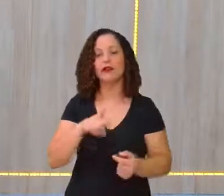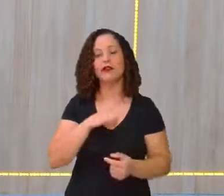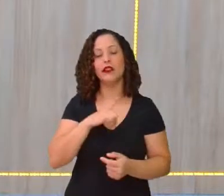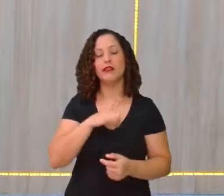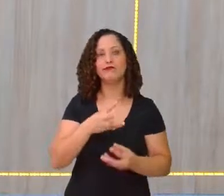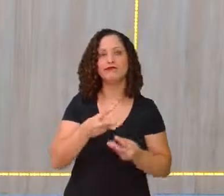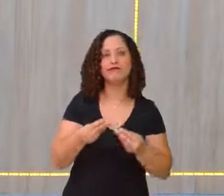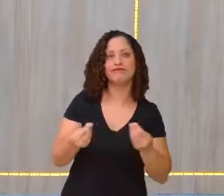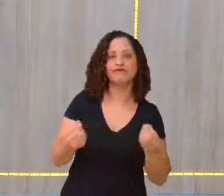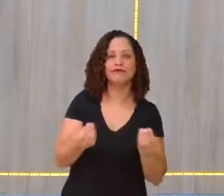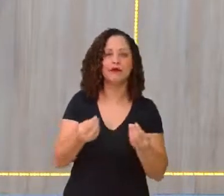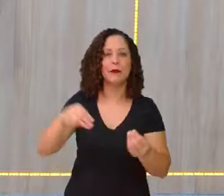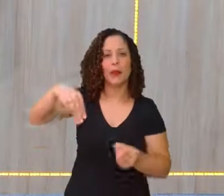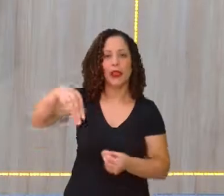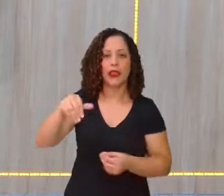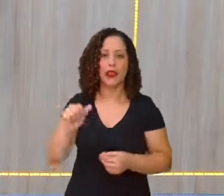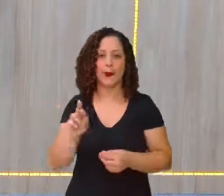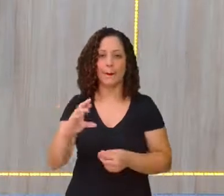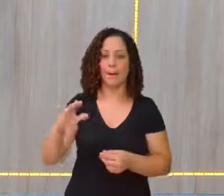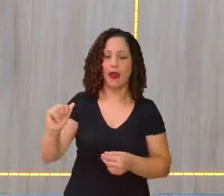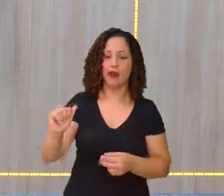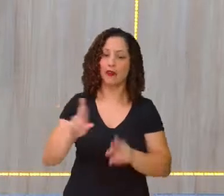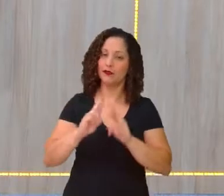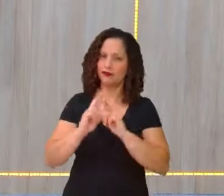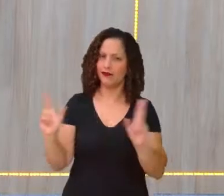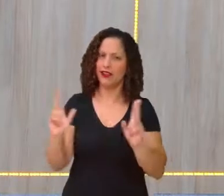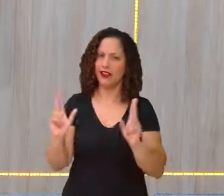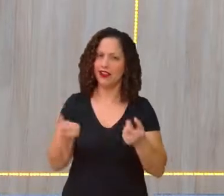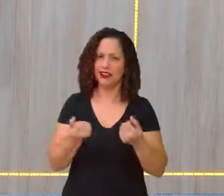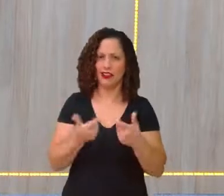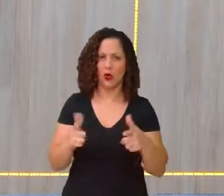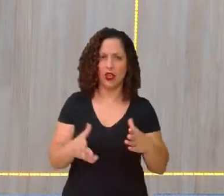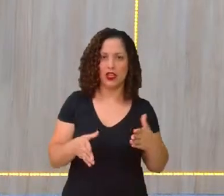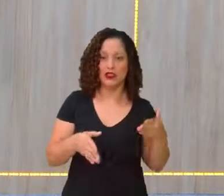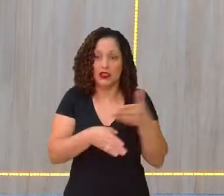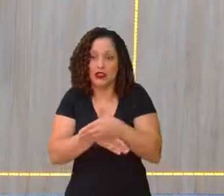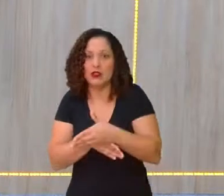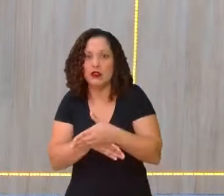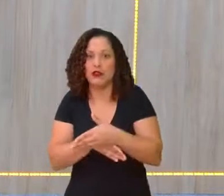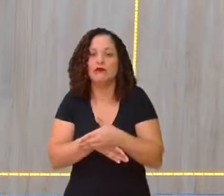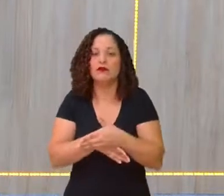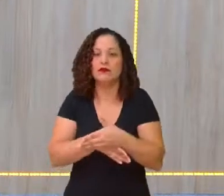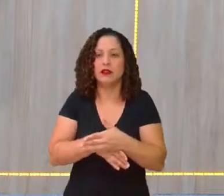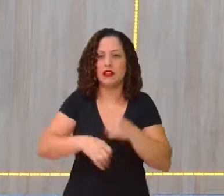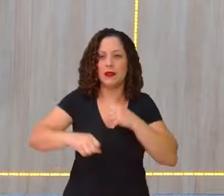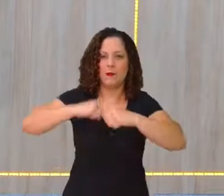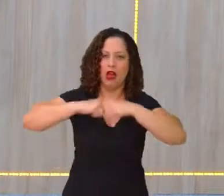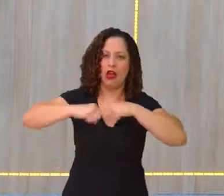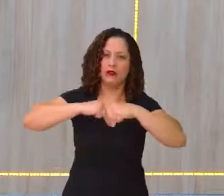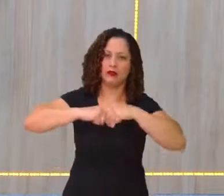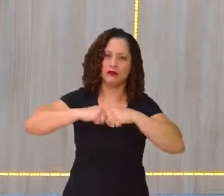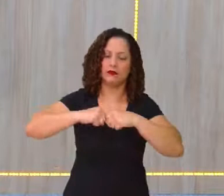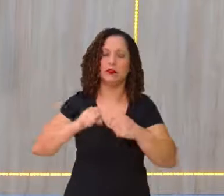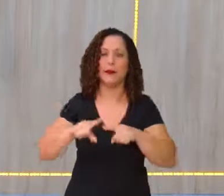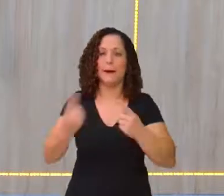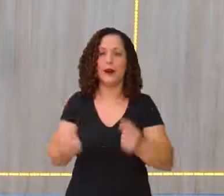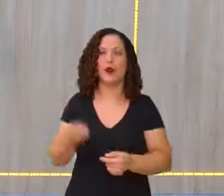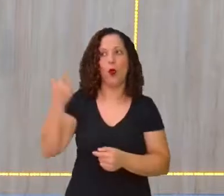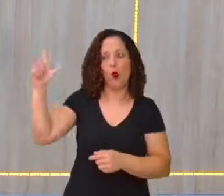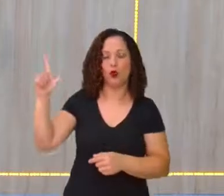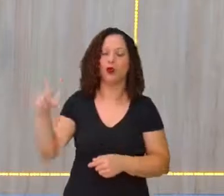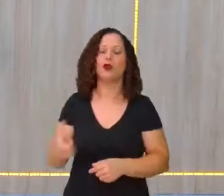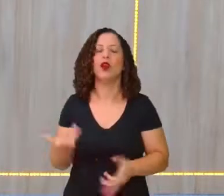marca, é que não acontece muito essa ação de ataque e defesa, né? Não tem esse embate direto, tem uma